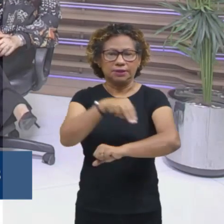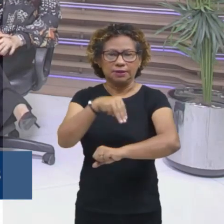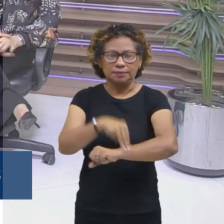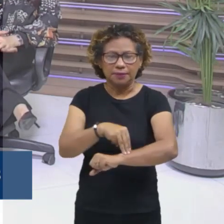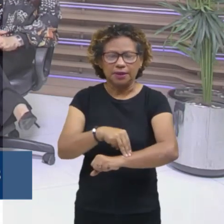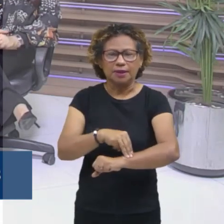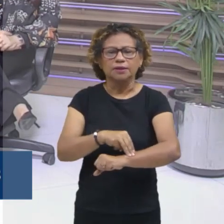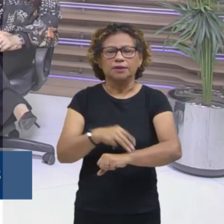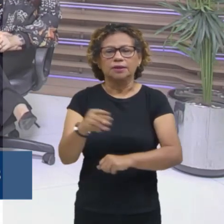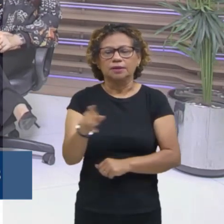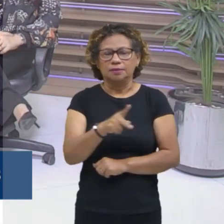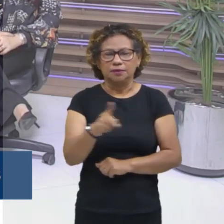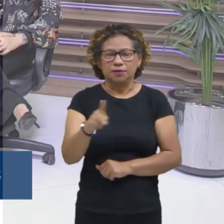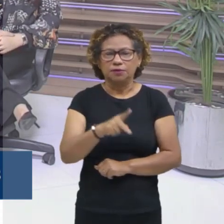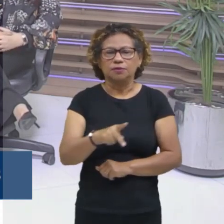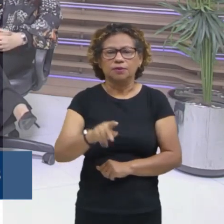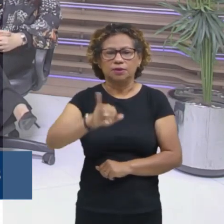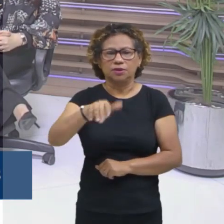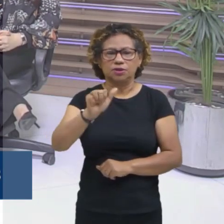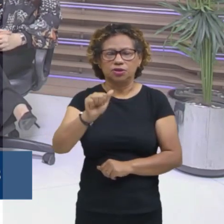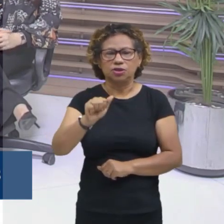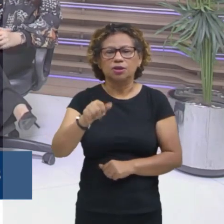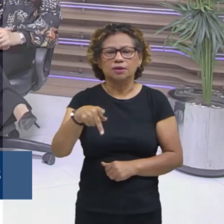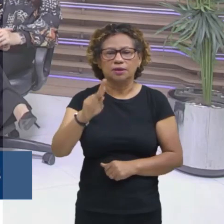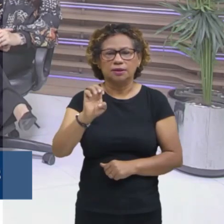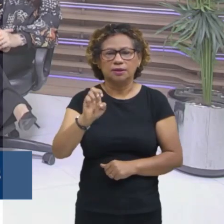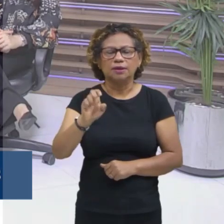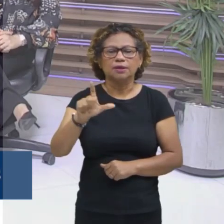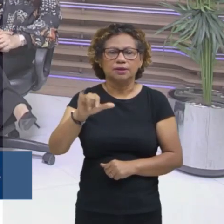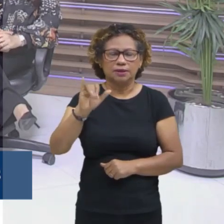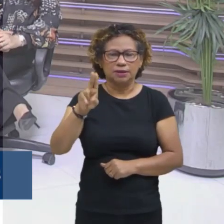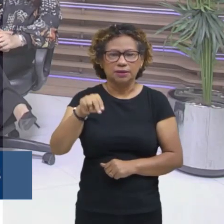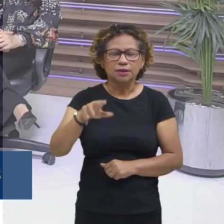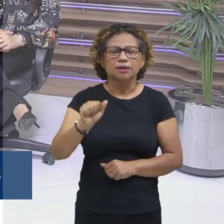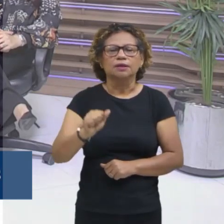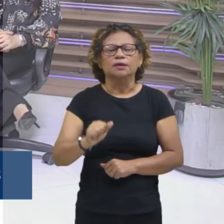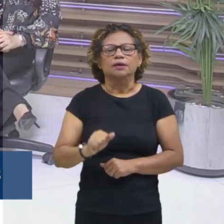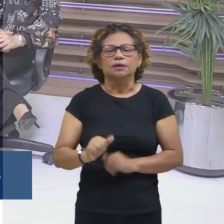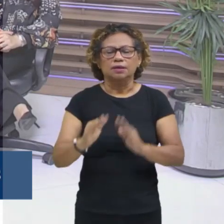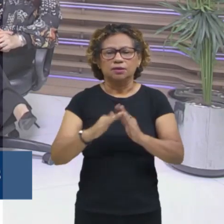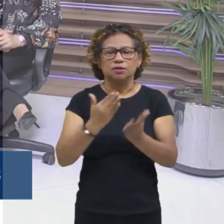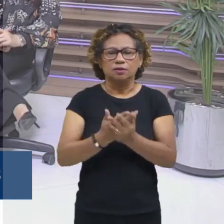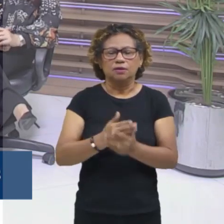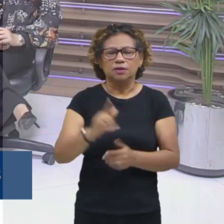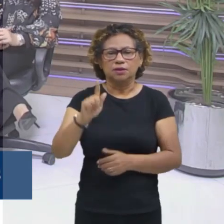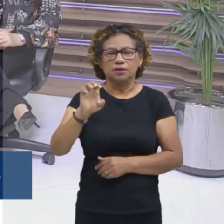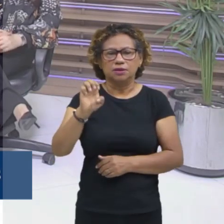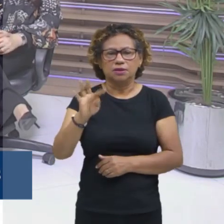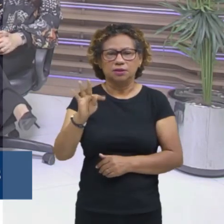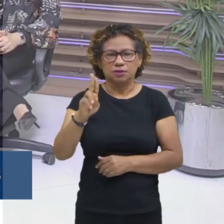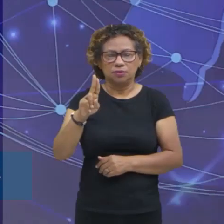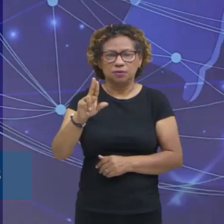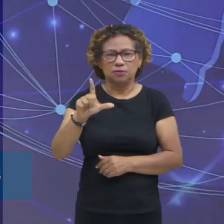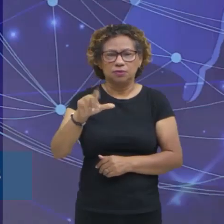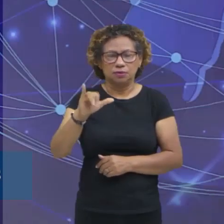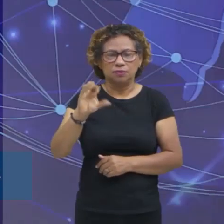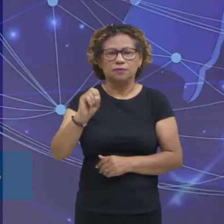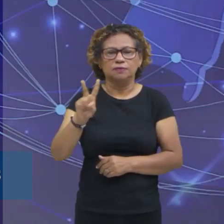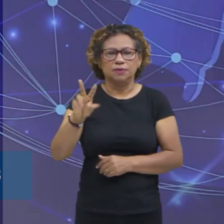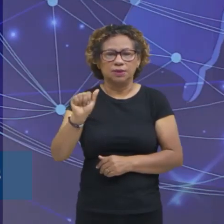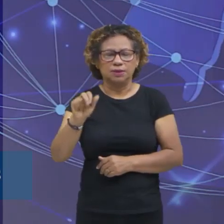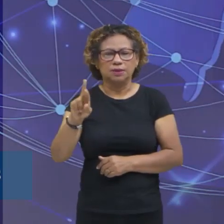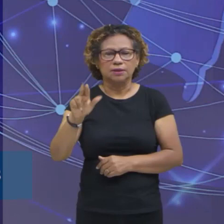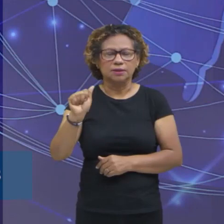Jaqueline Guerreiro, da Escola Estadual Getúlio Vargas e Isabel Barroncas, e também temos da professora Alessandra